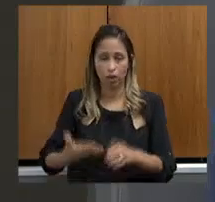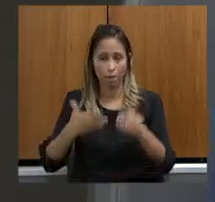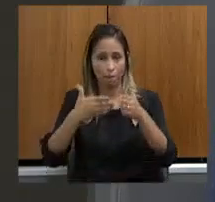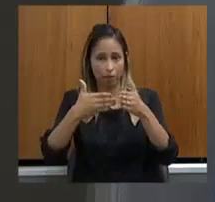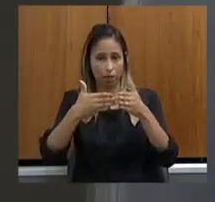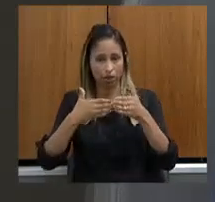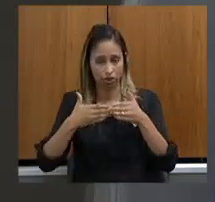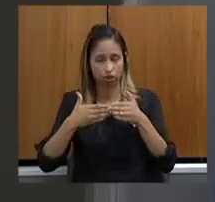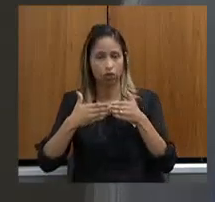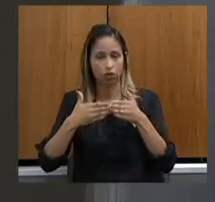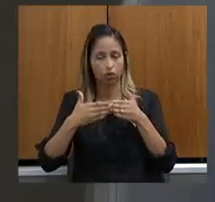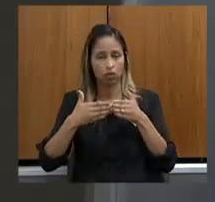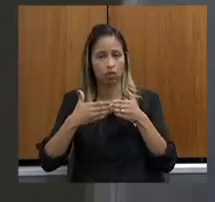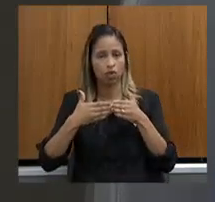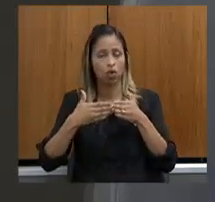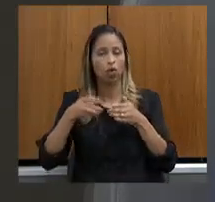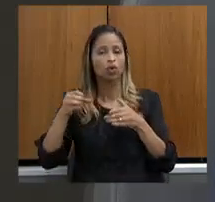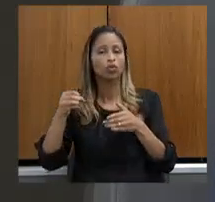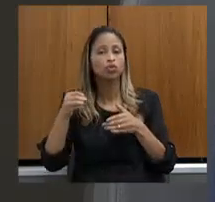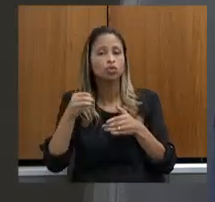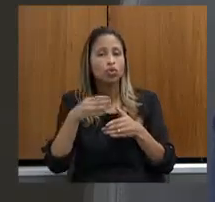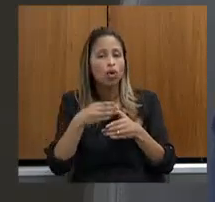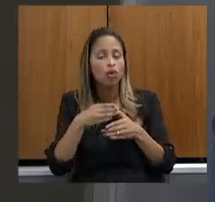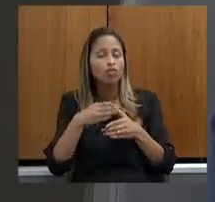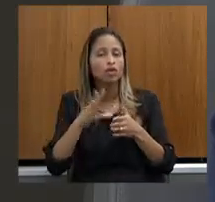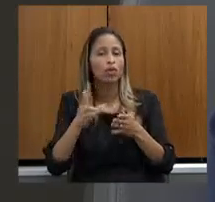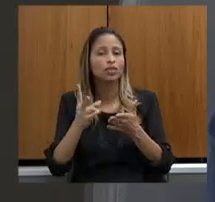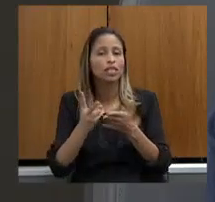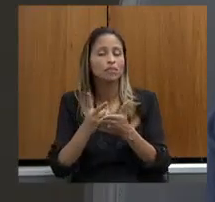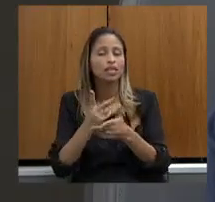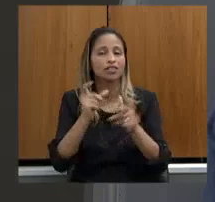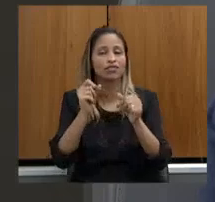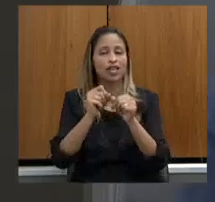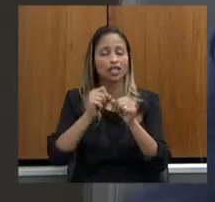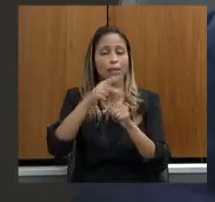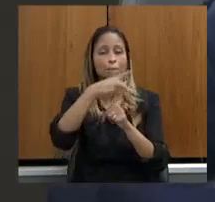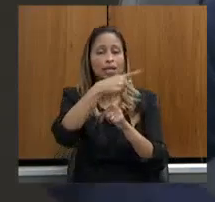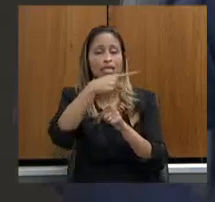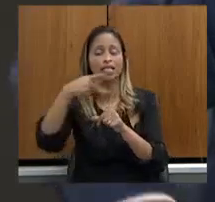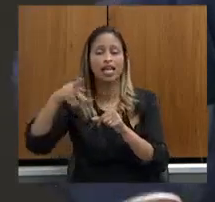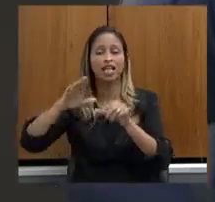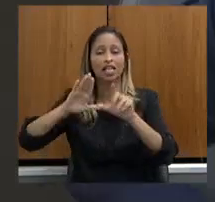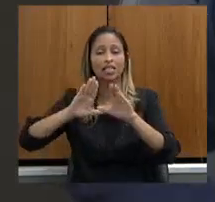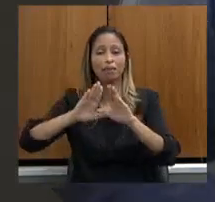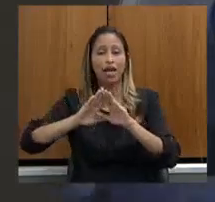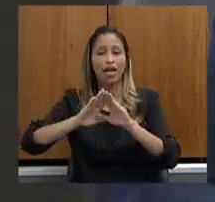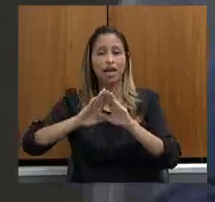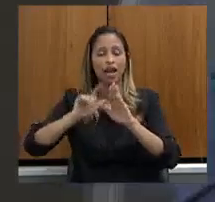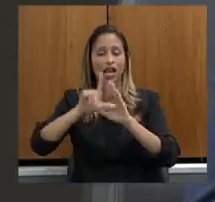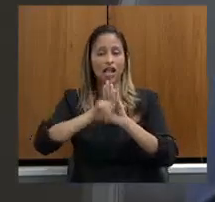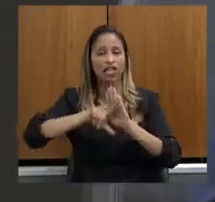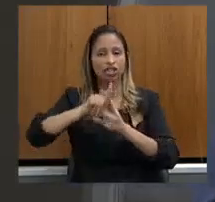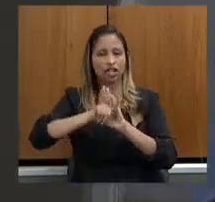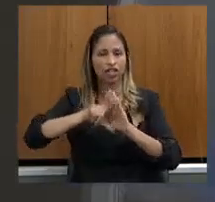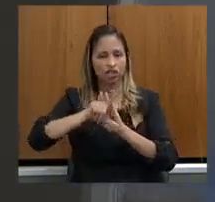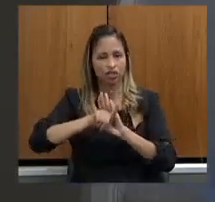cautelar contra novos atos lesivos praticados pelo presidente da Assembleia Legislativa